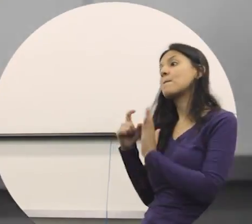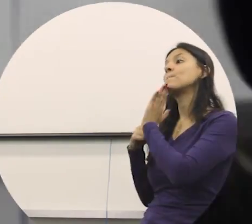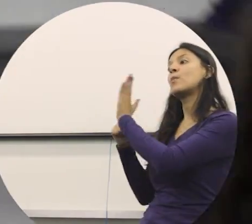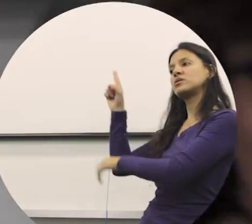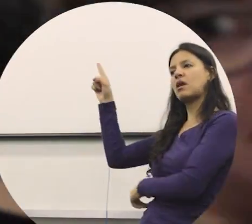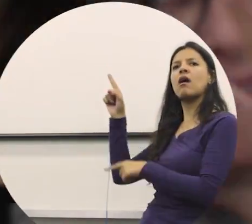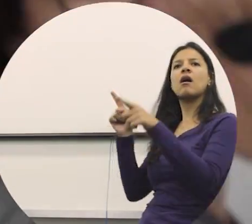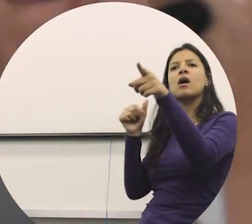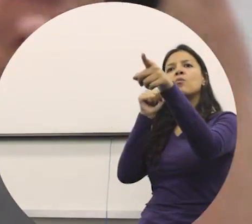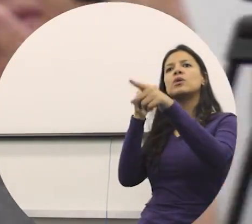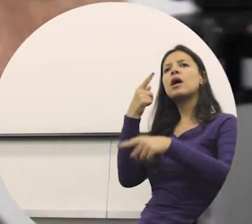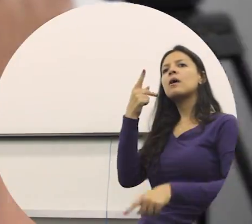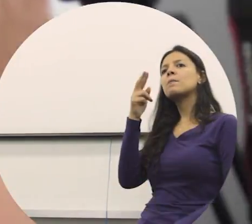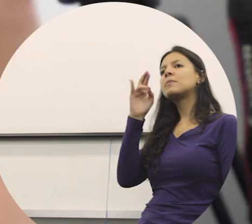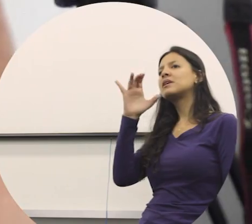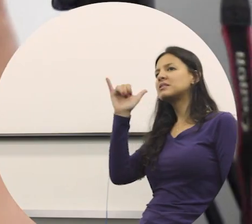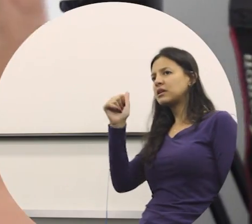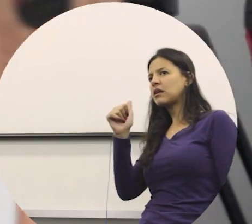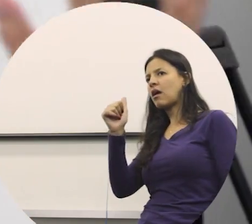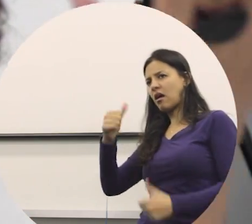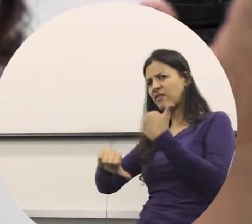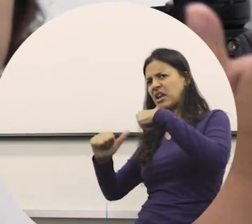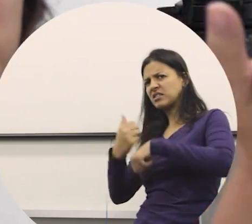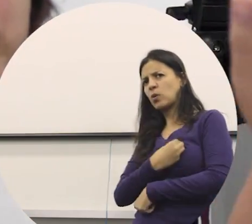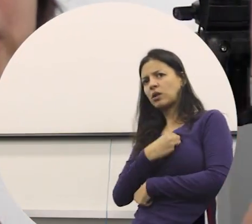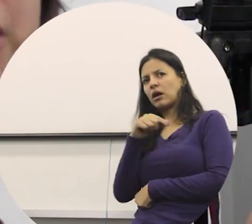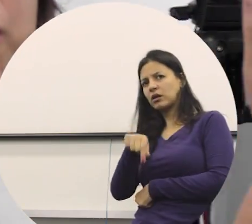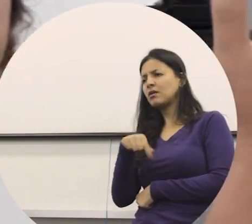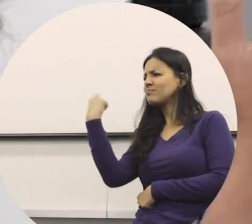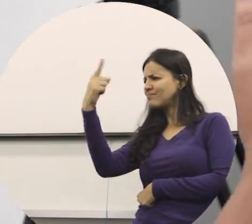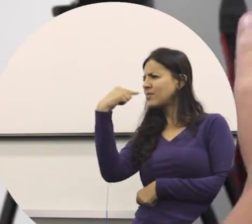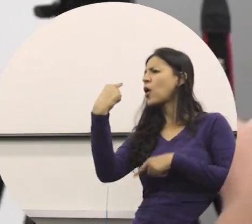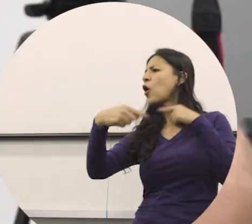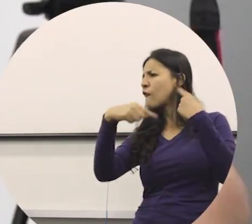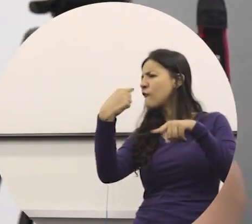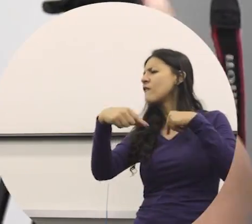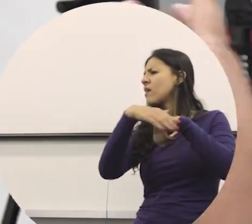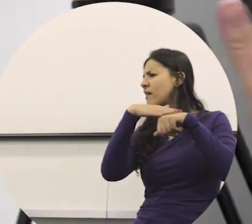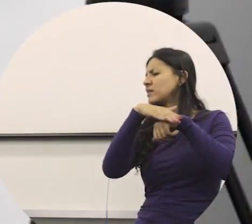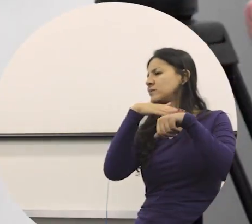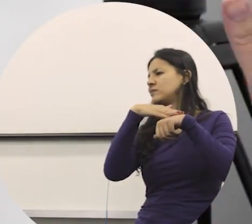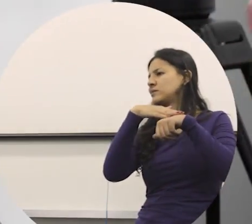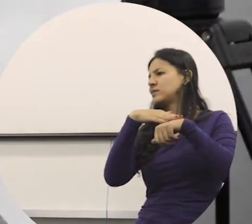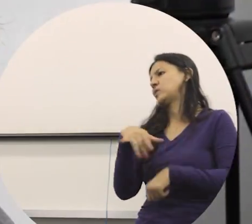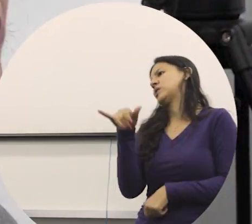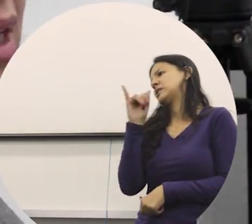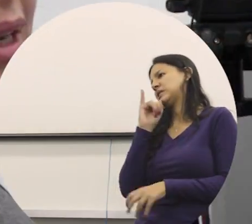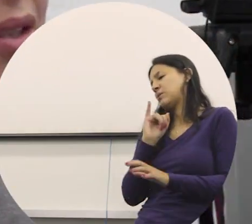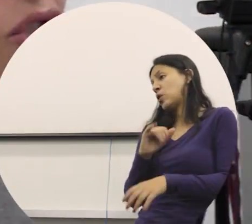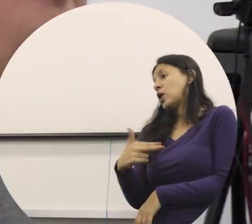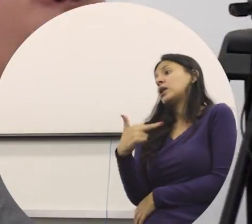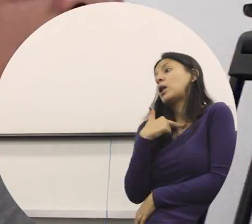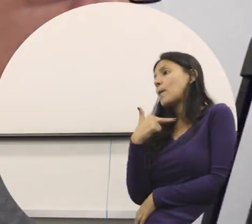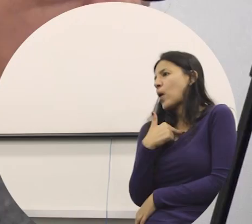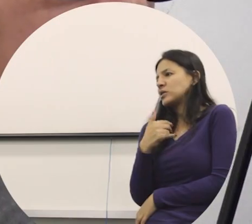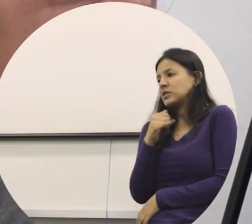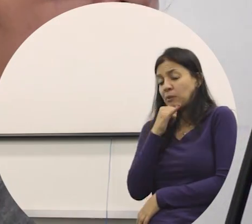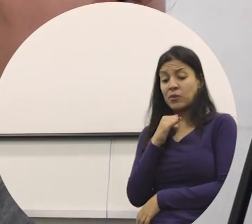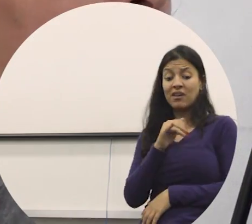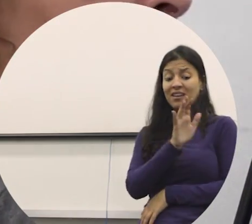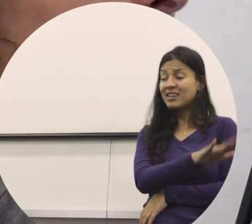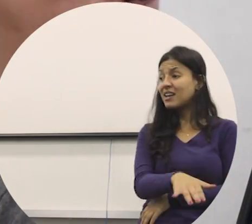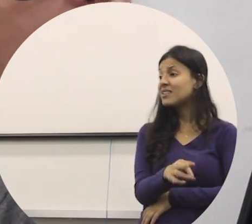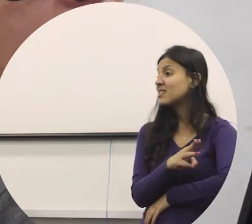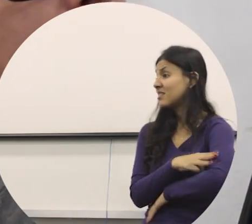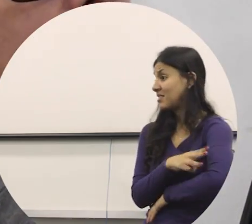que está aqui da avaliação e sabe que a gente conversa muito sobre isso. Então, assim, você não pode exigir que uma criança de terceiro